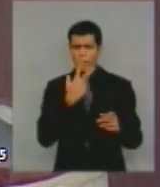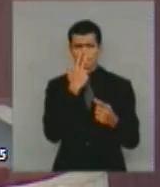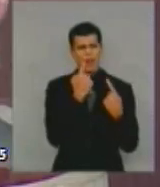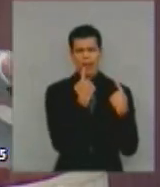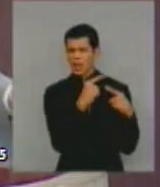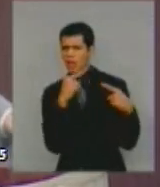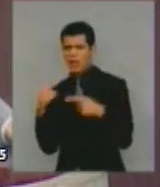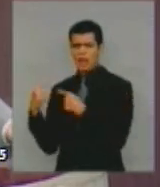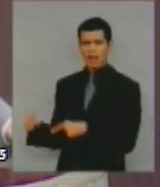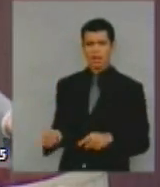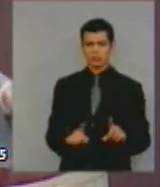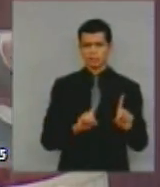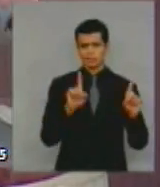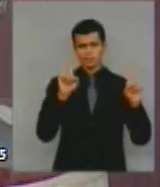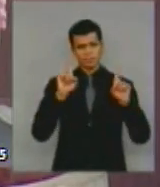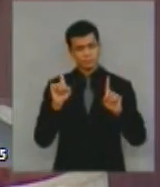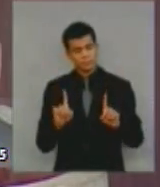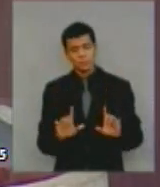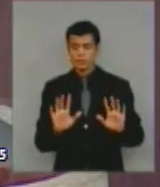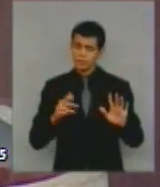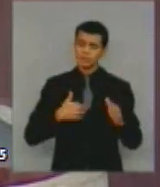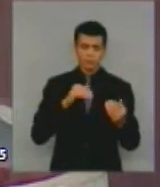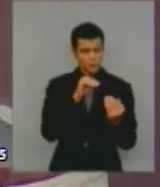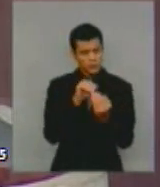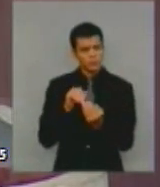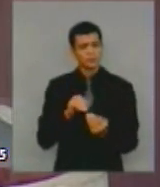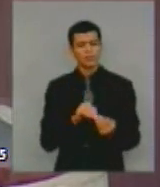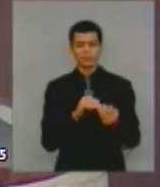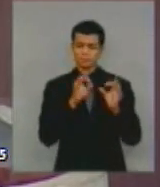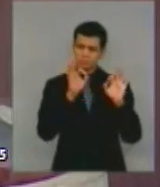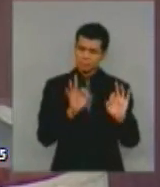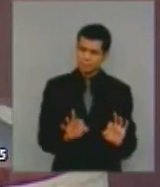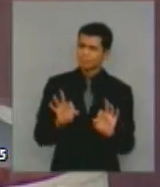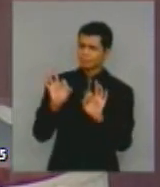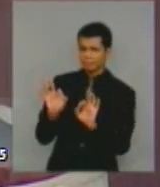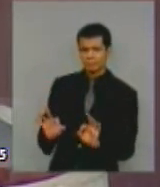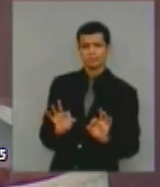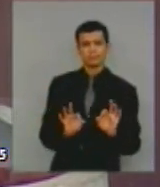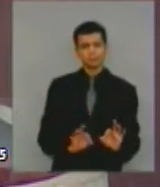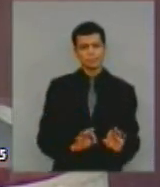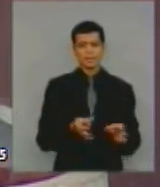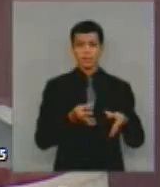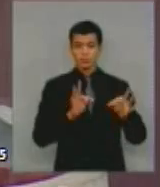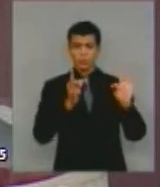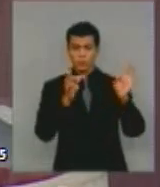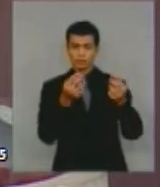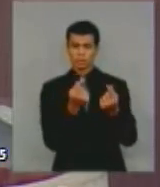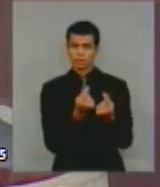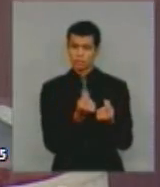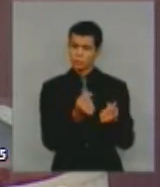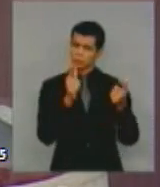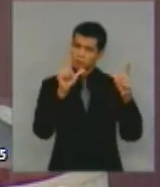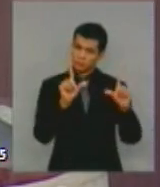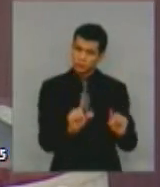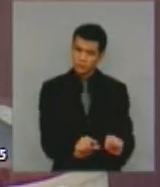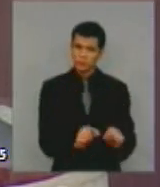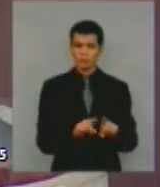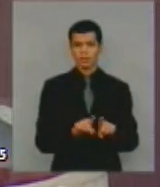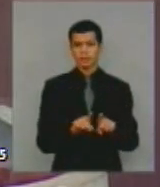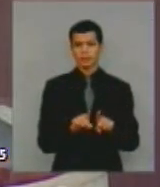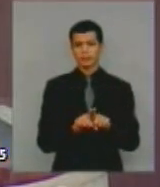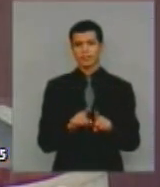do investimento na infraestrutura hídrica. Nós somos favoráveis, inclusive, a tecnologias de baixo custo, democráticas, as